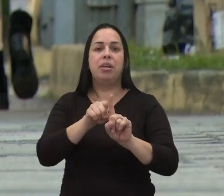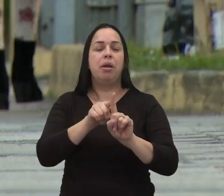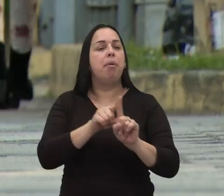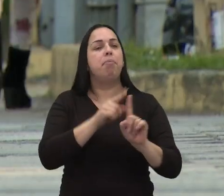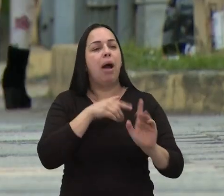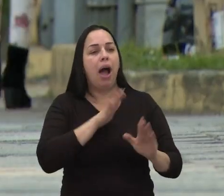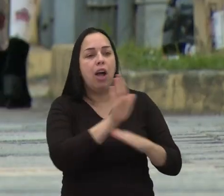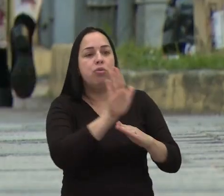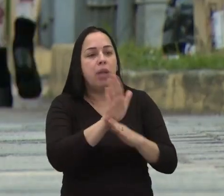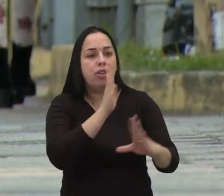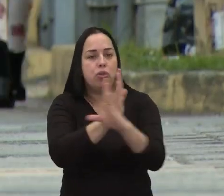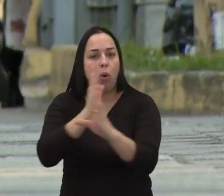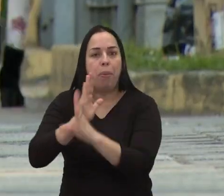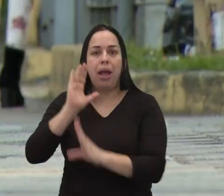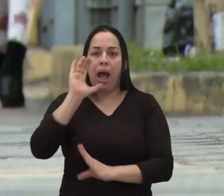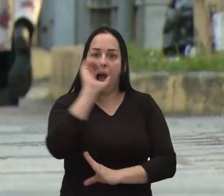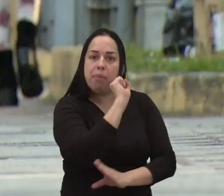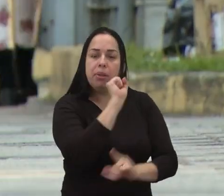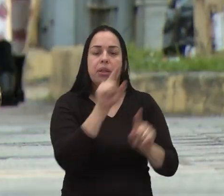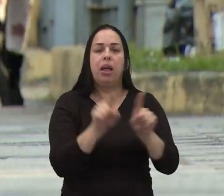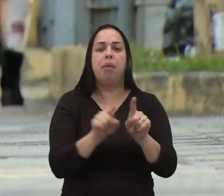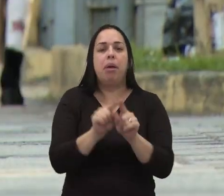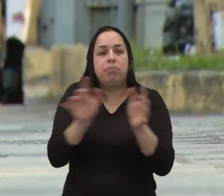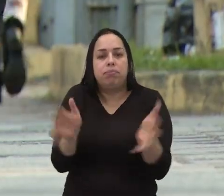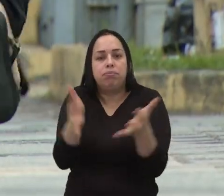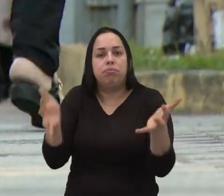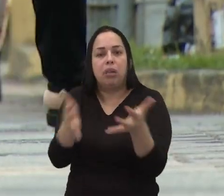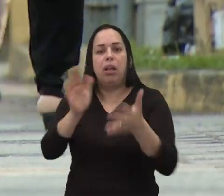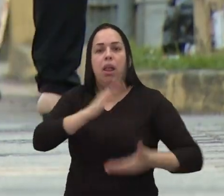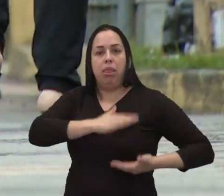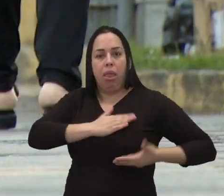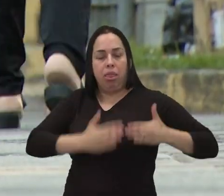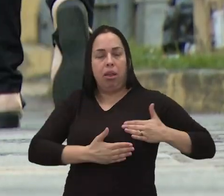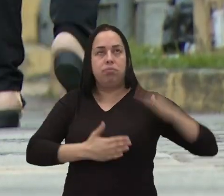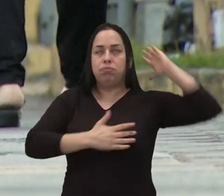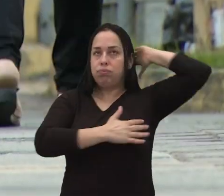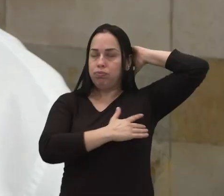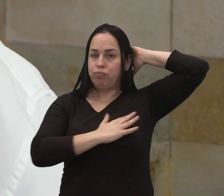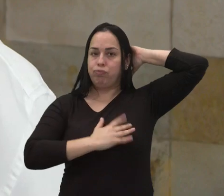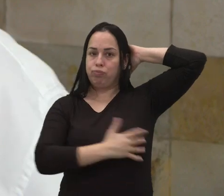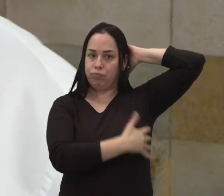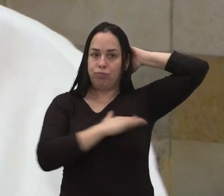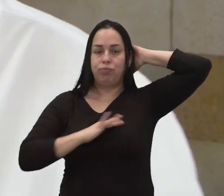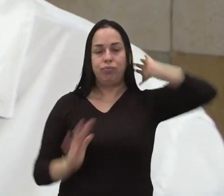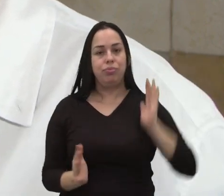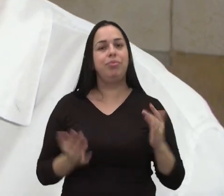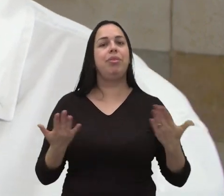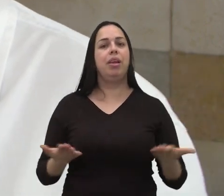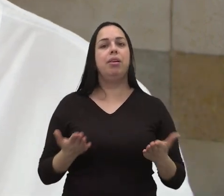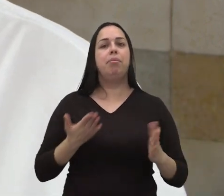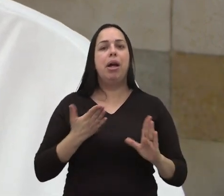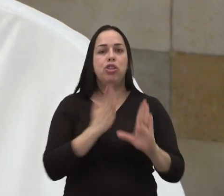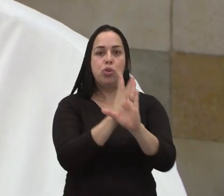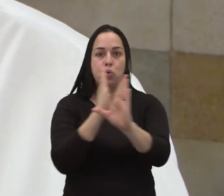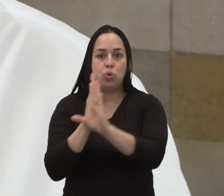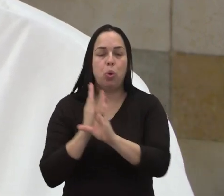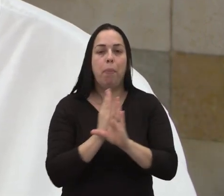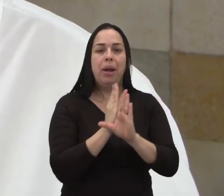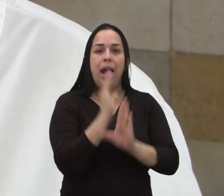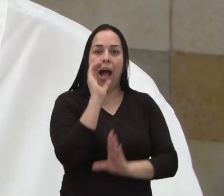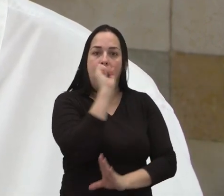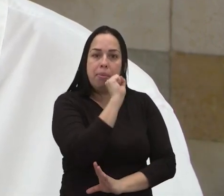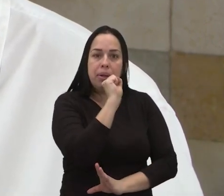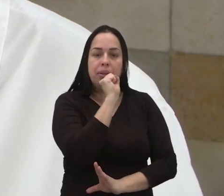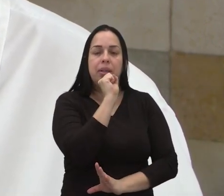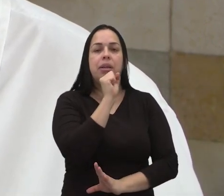metas está a busca pelo diagnóstico precoce e o incentivo aos exames preventivos. Primeiro, a importância que o diagnóstico precoce vai